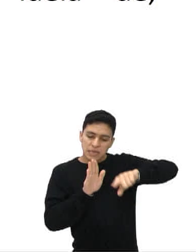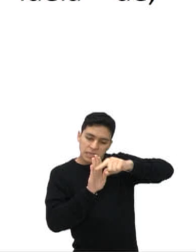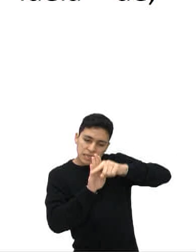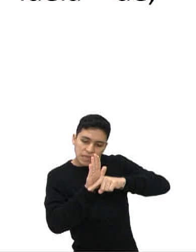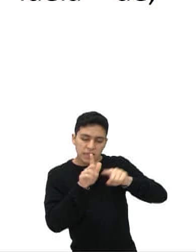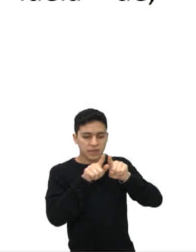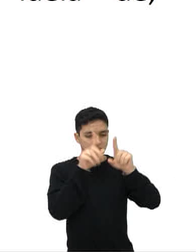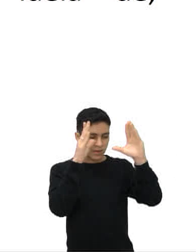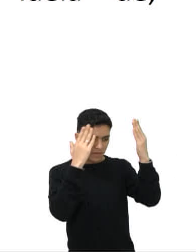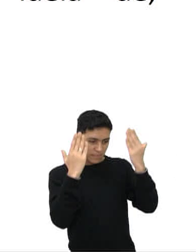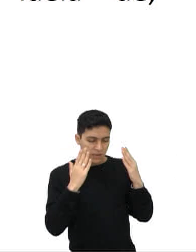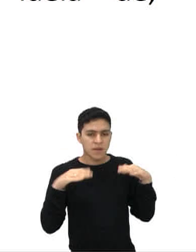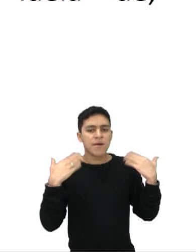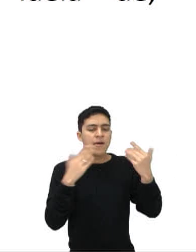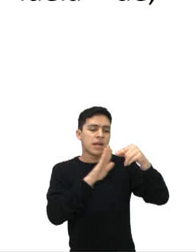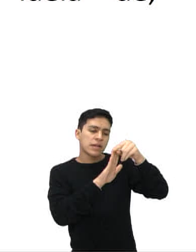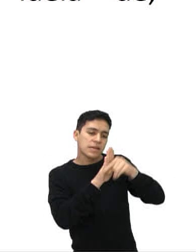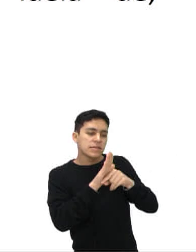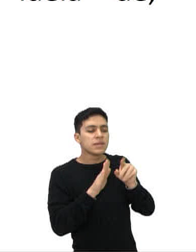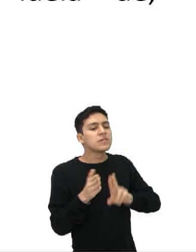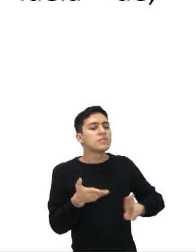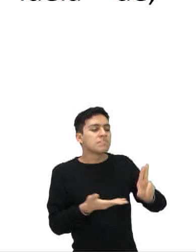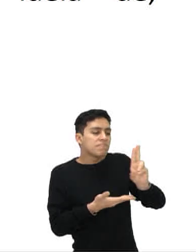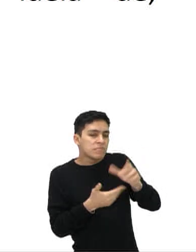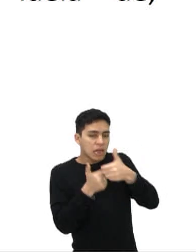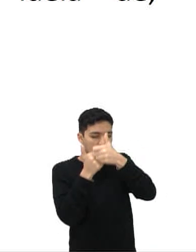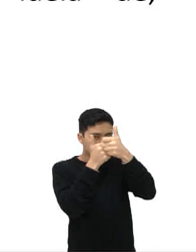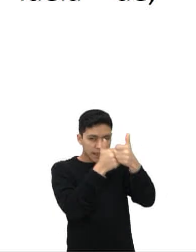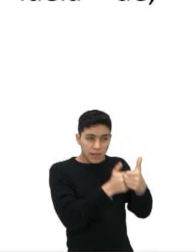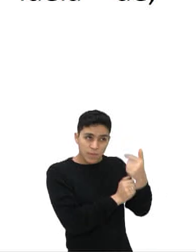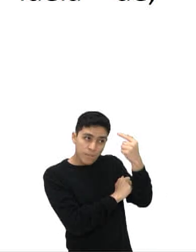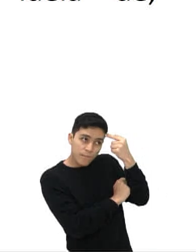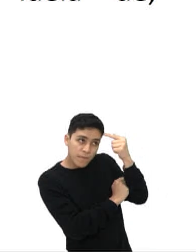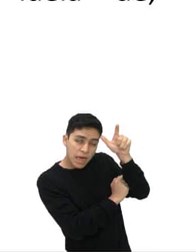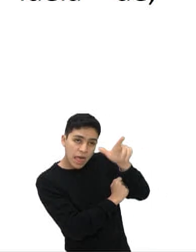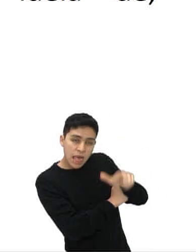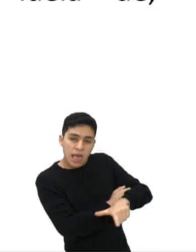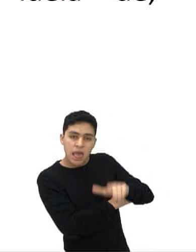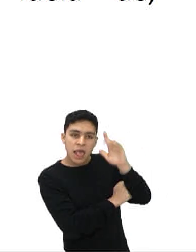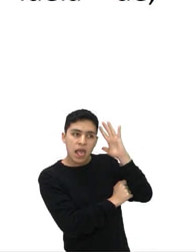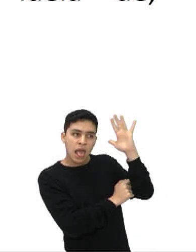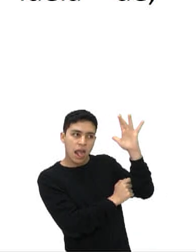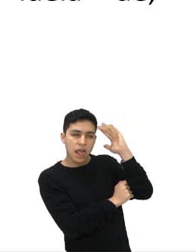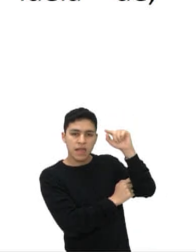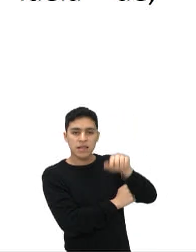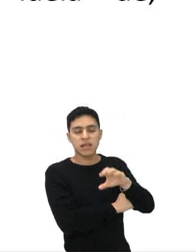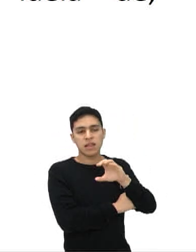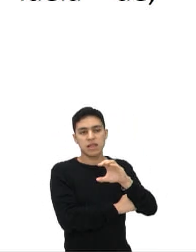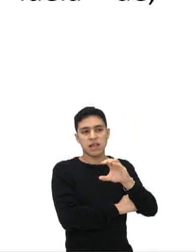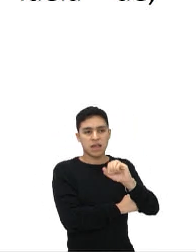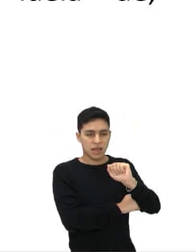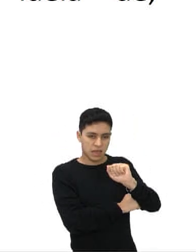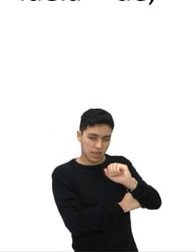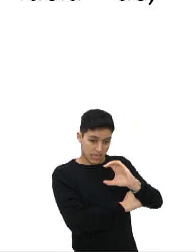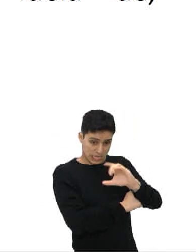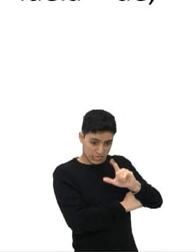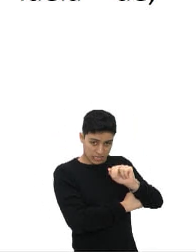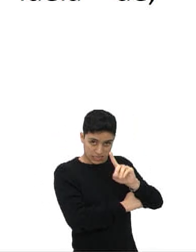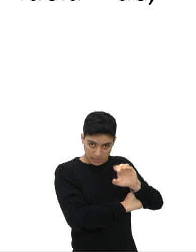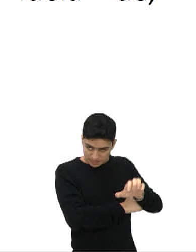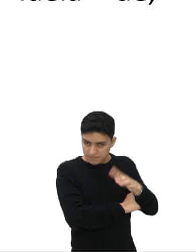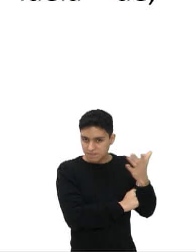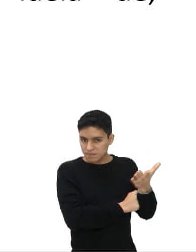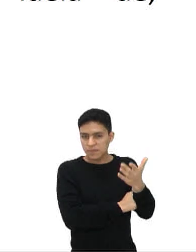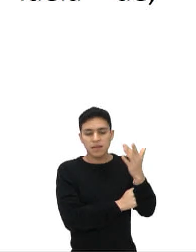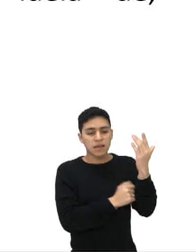e comparação. Qual o critério que ele usou? Segundo o pensamento de Claudio Lévi-Strauss, né? E comparou,